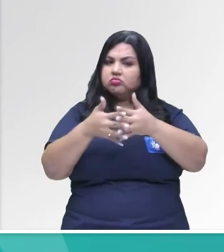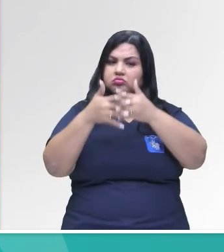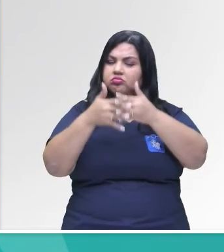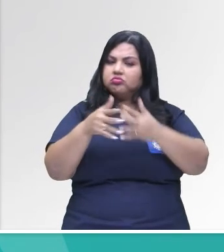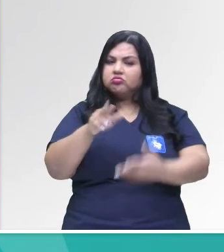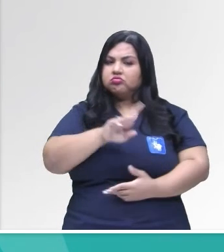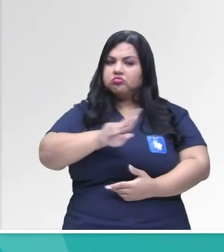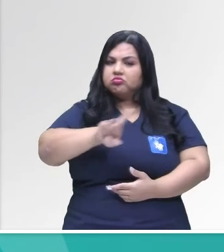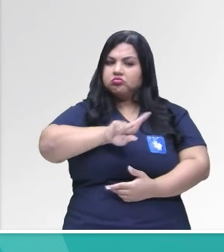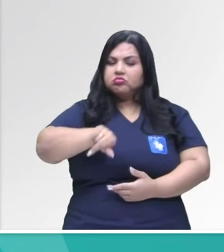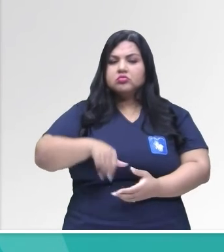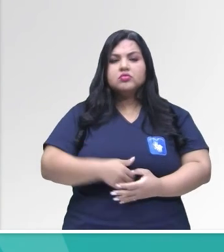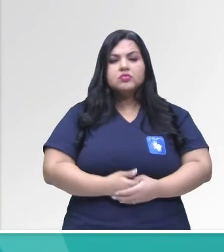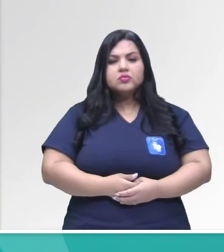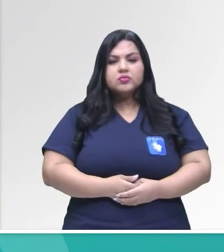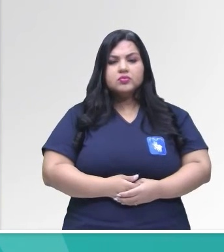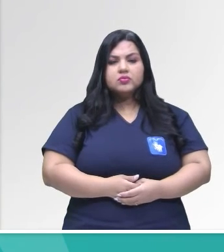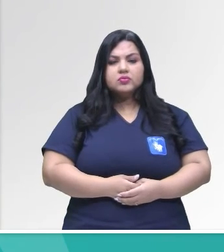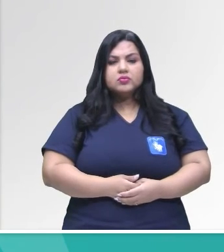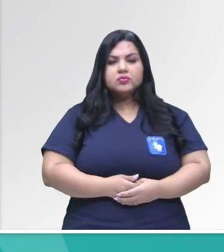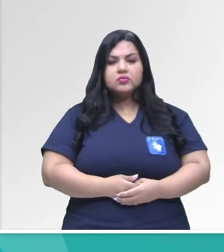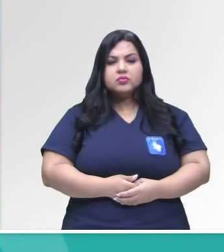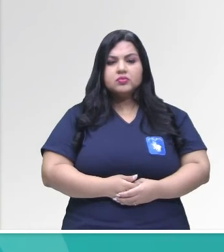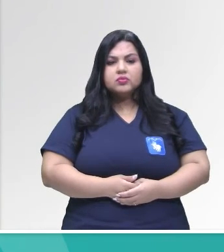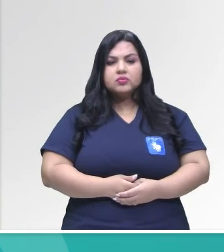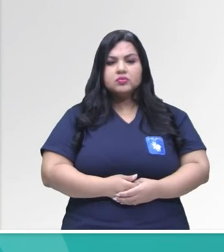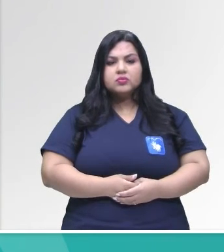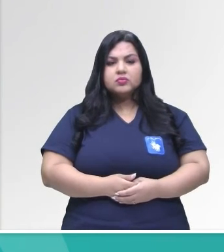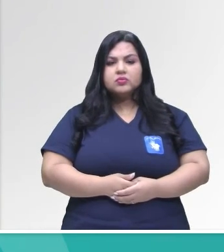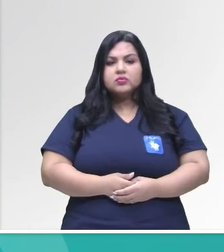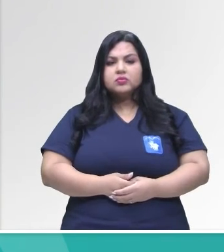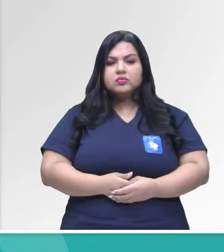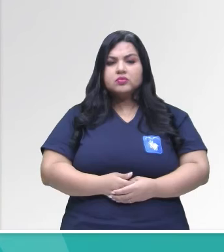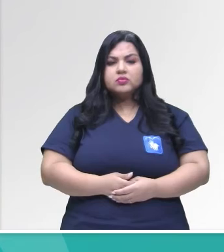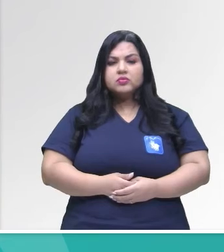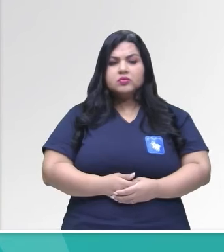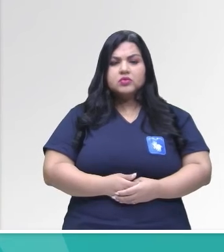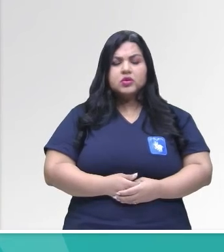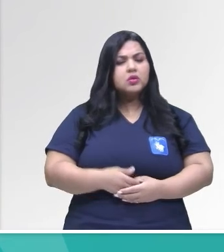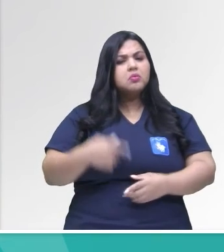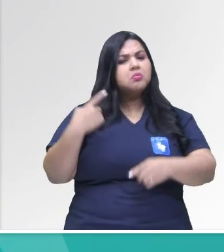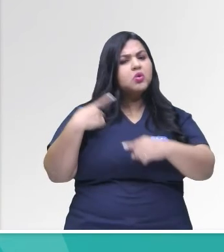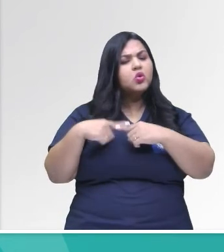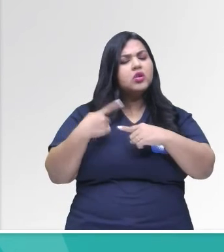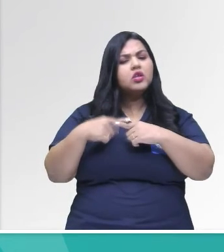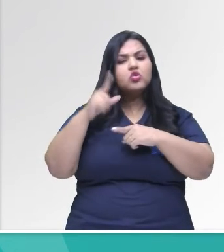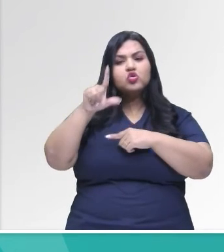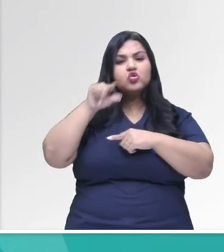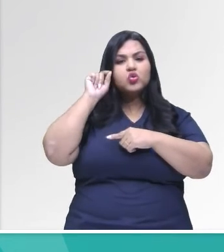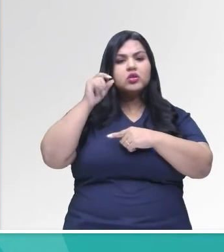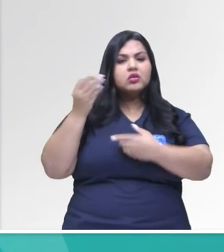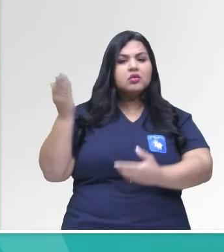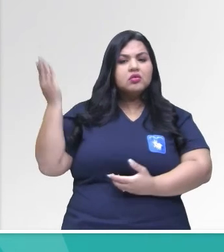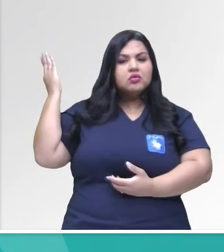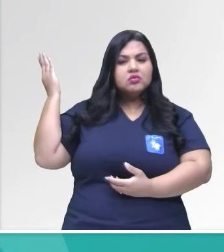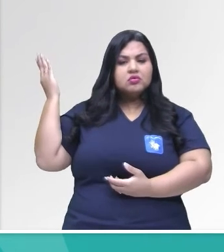confundam. He was interested. Por que eu não destaquei esta